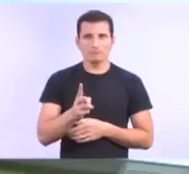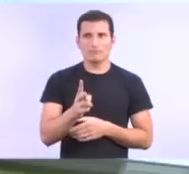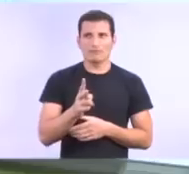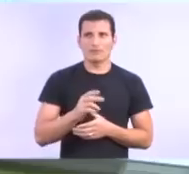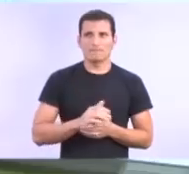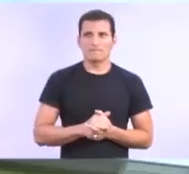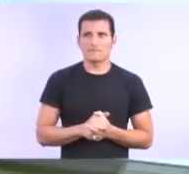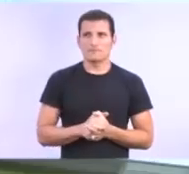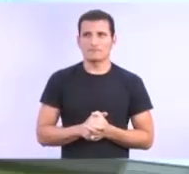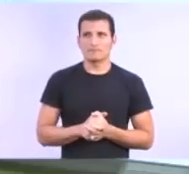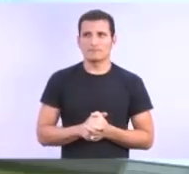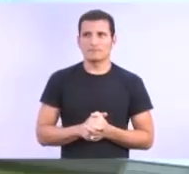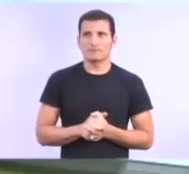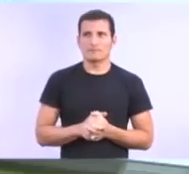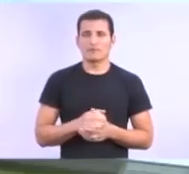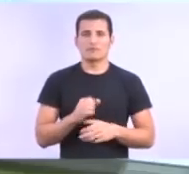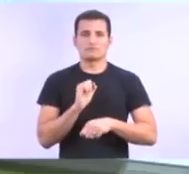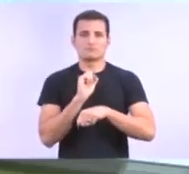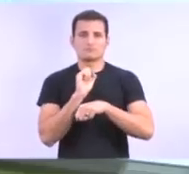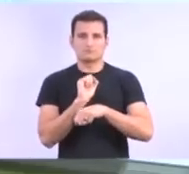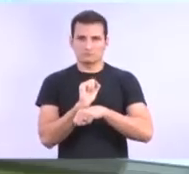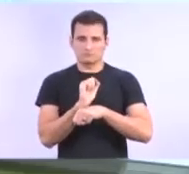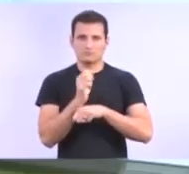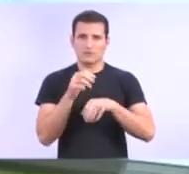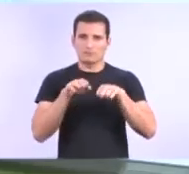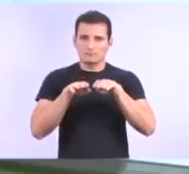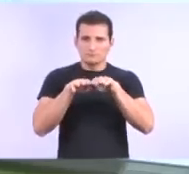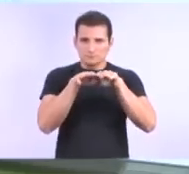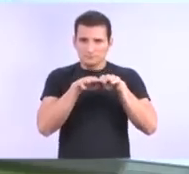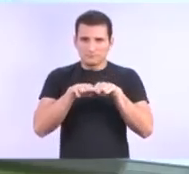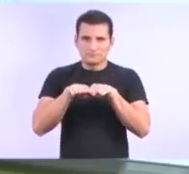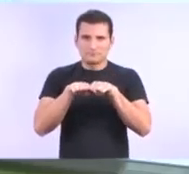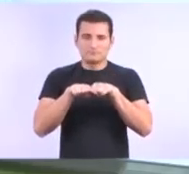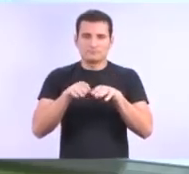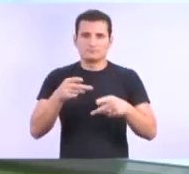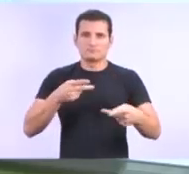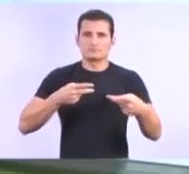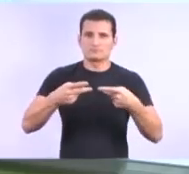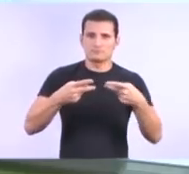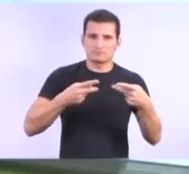gente parou a questão de padrões de projetos. O que seriam padrões de projetos?